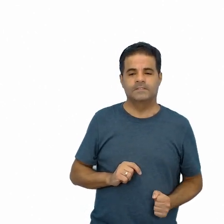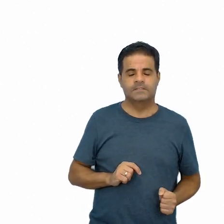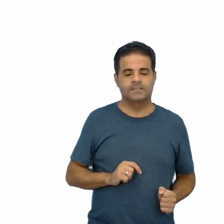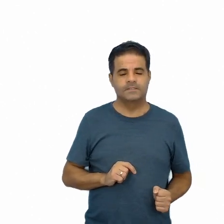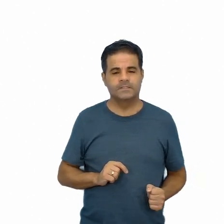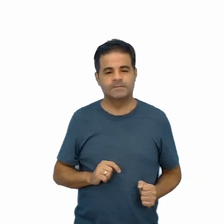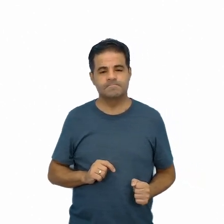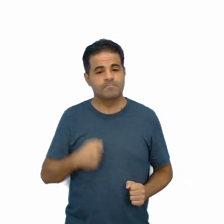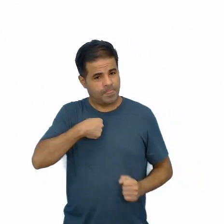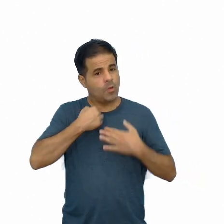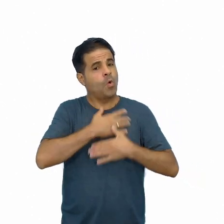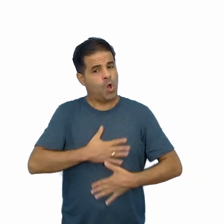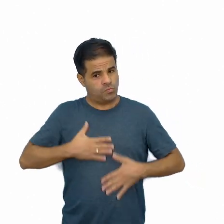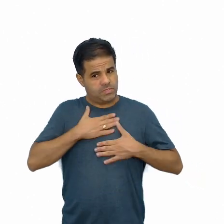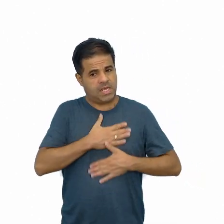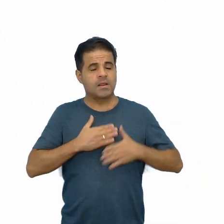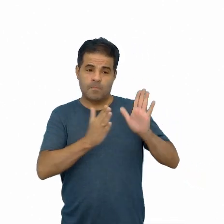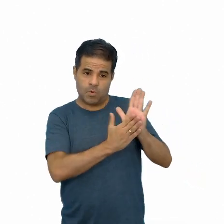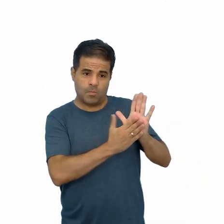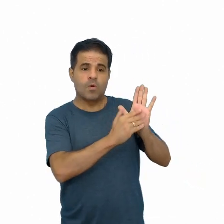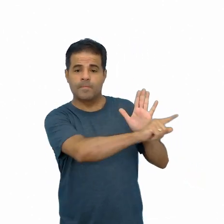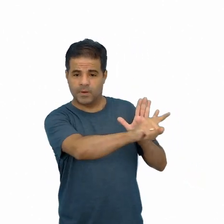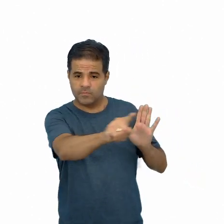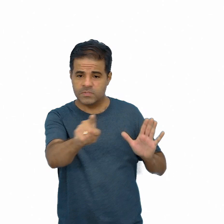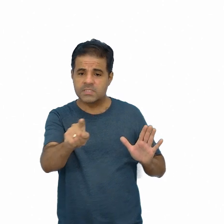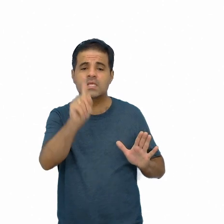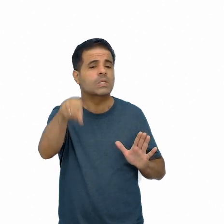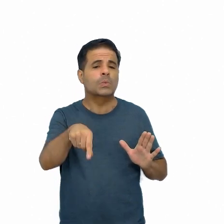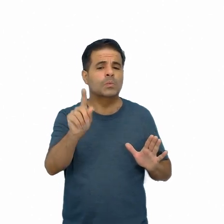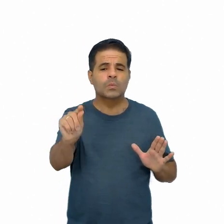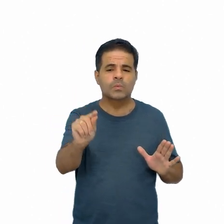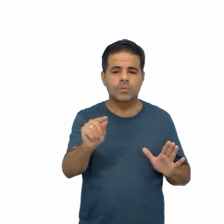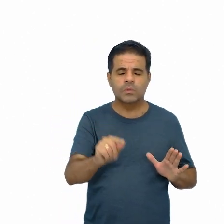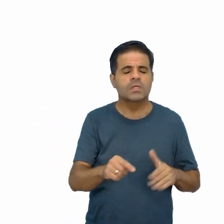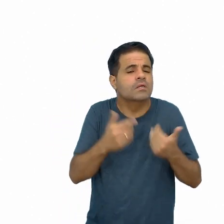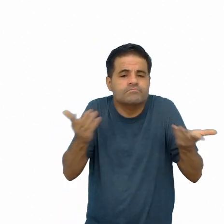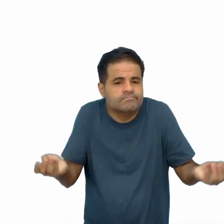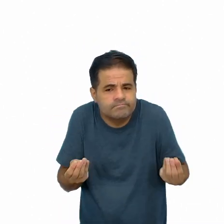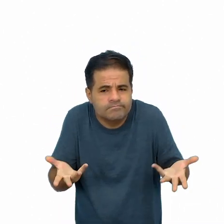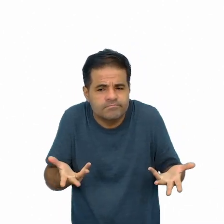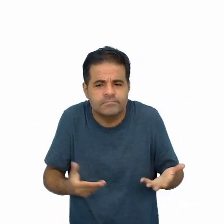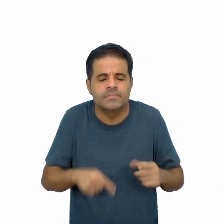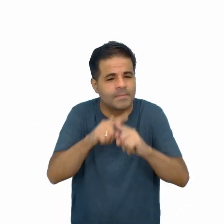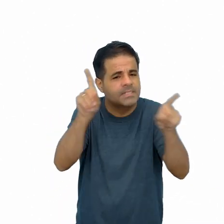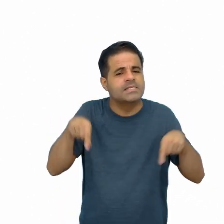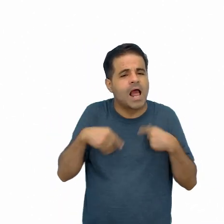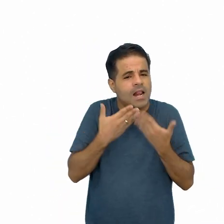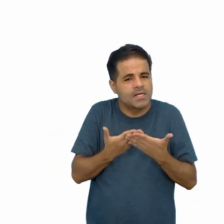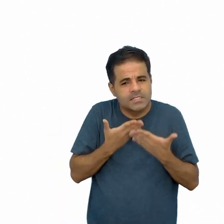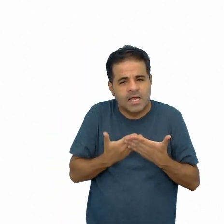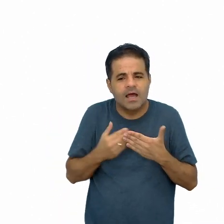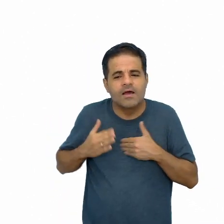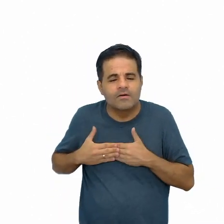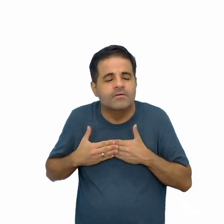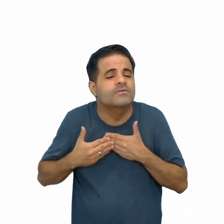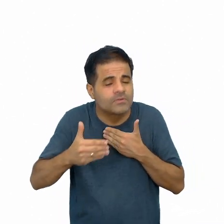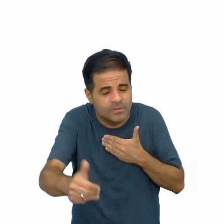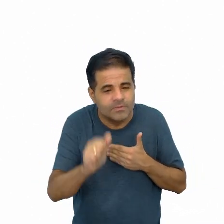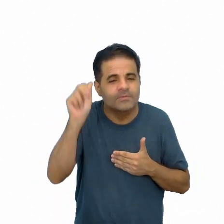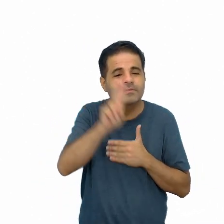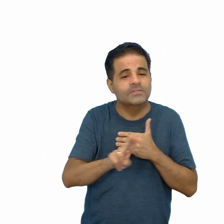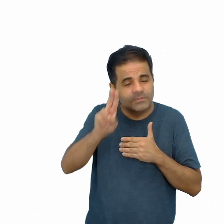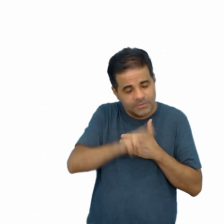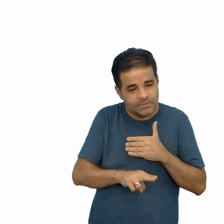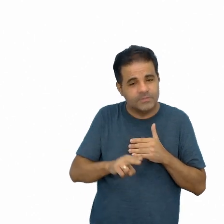o que eu gostaria de propor também é assim, eu estou propondo ali uma sala de aula virtual. Você usar